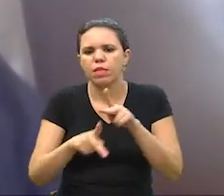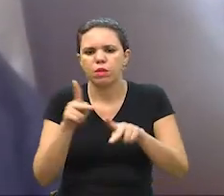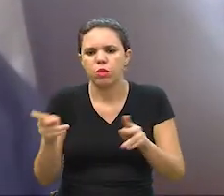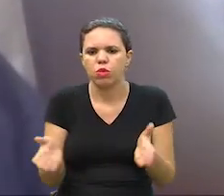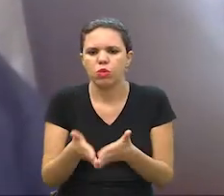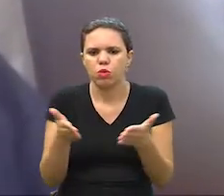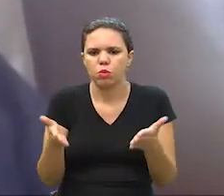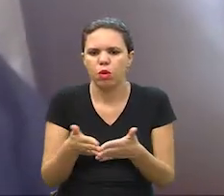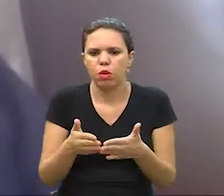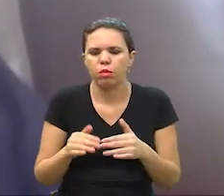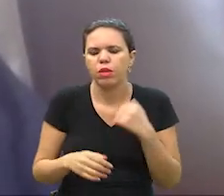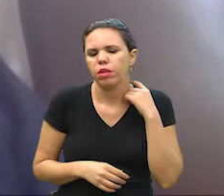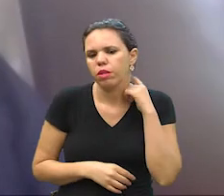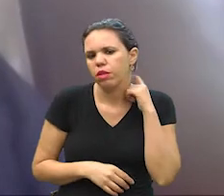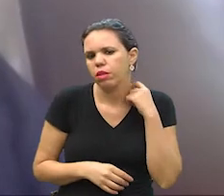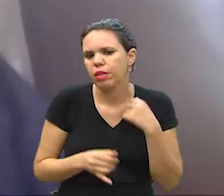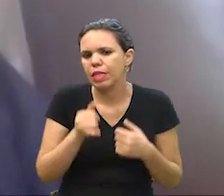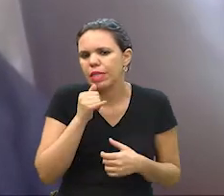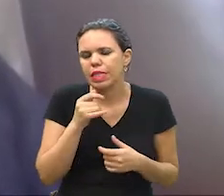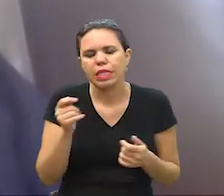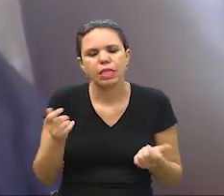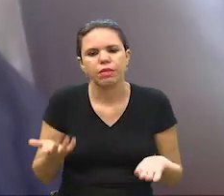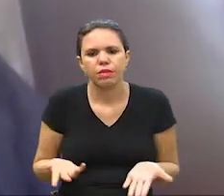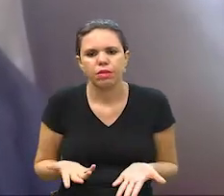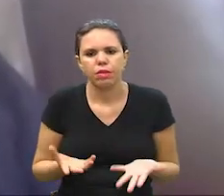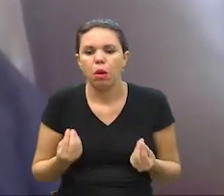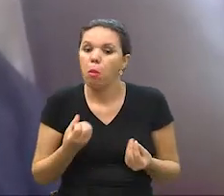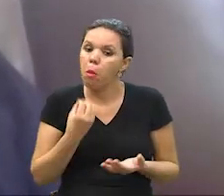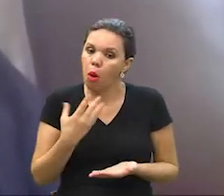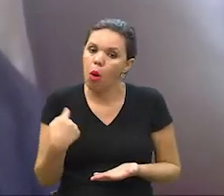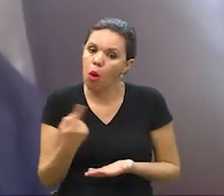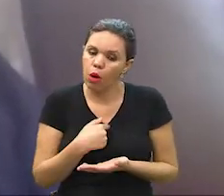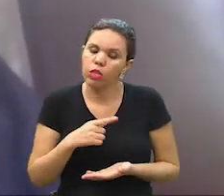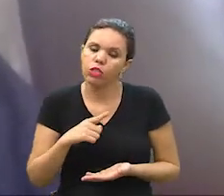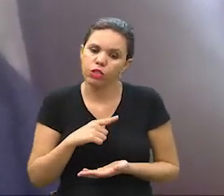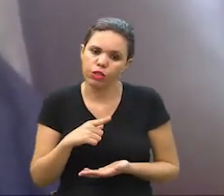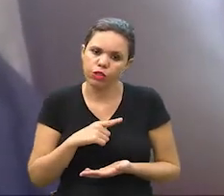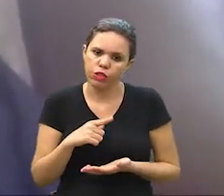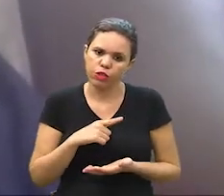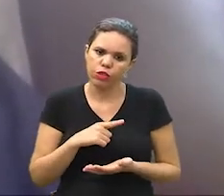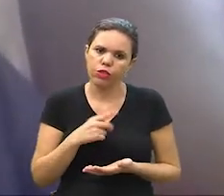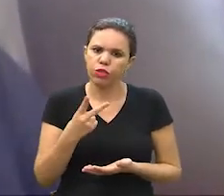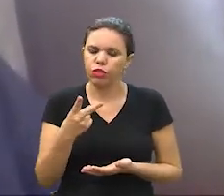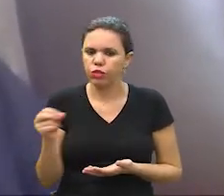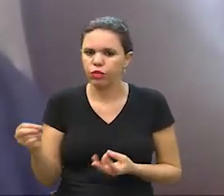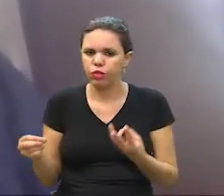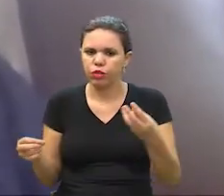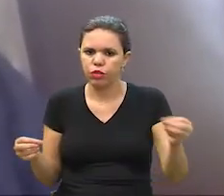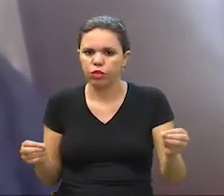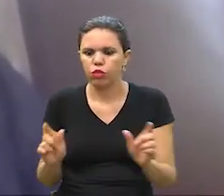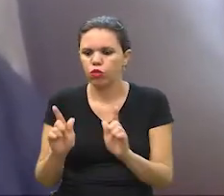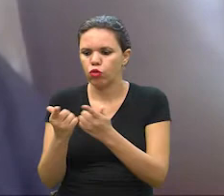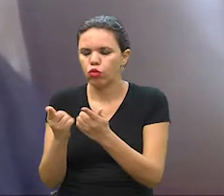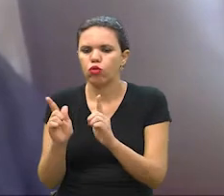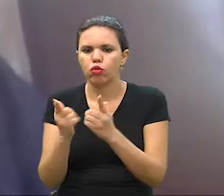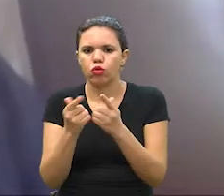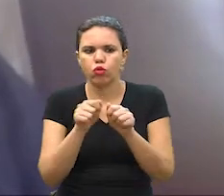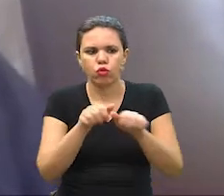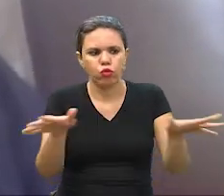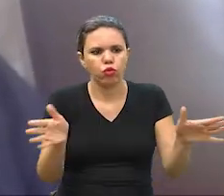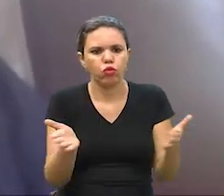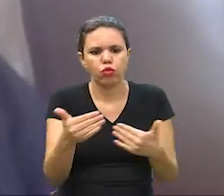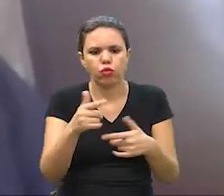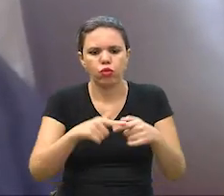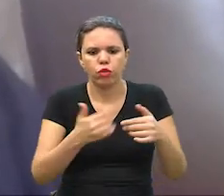mais vulneráveis. Quer dizer, é muito bom que a gente tenha 20, 30 grupos distribuindo